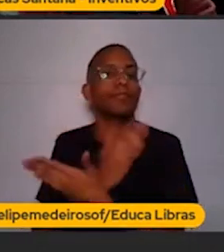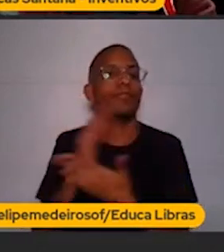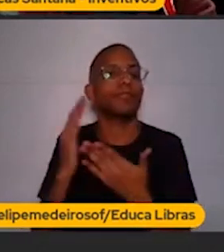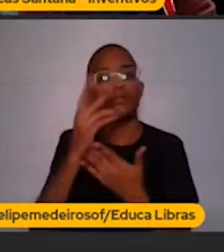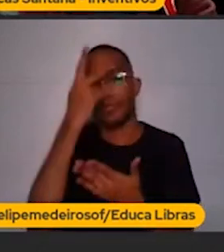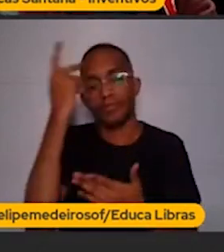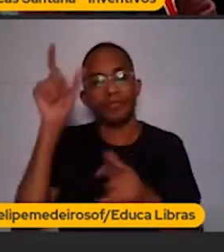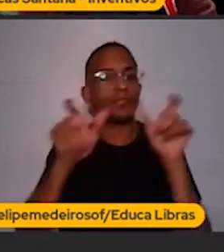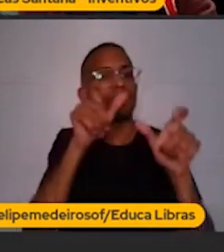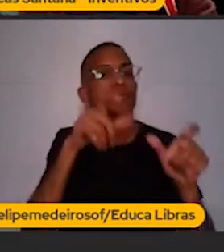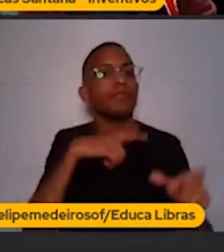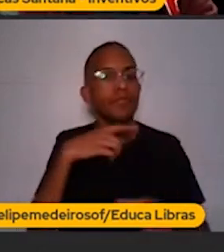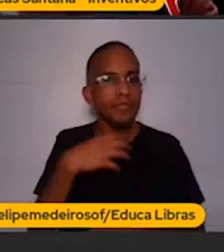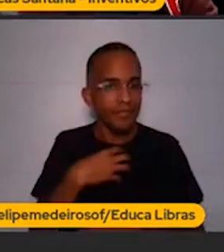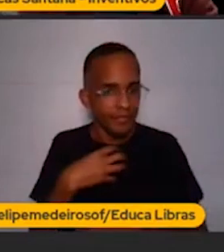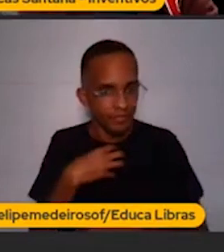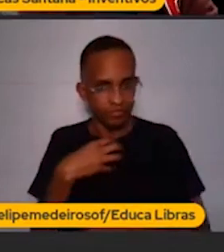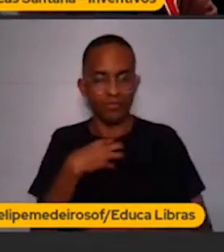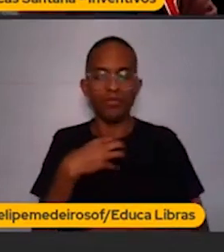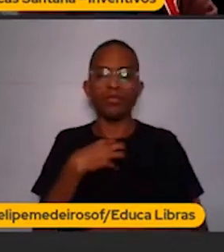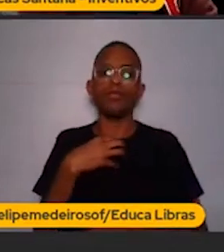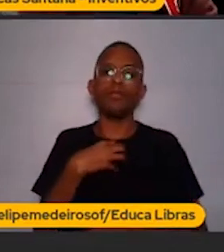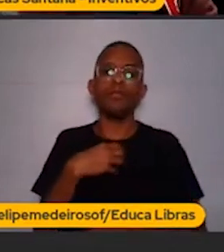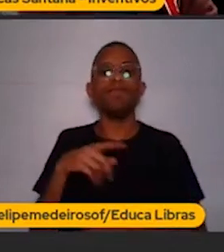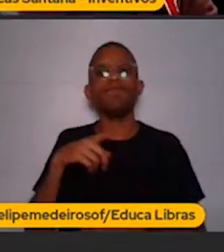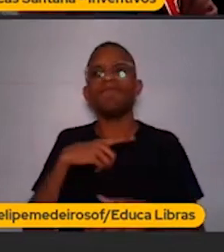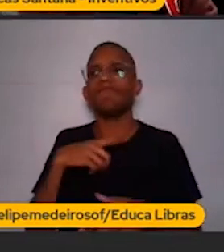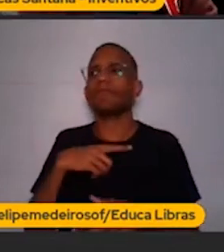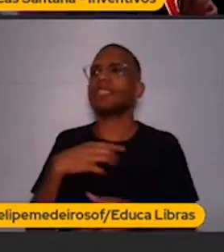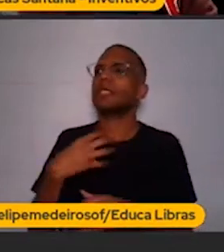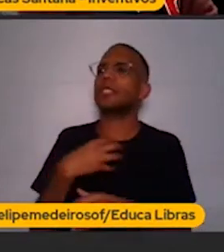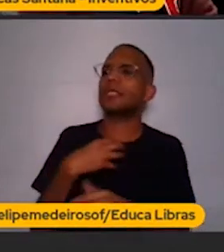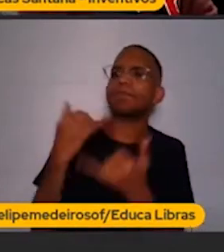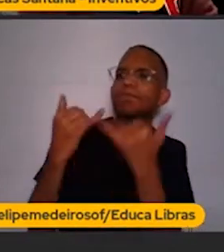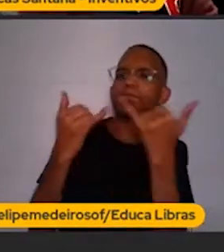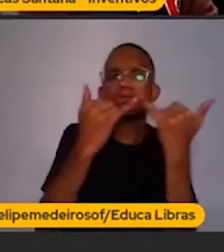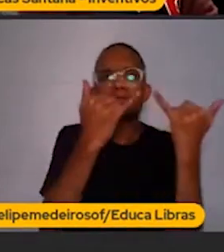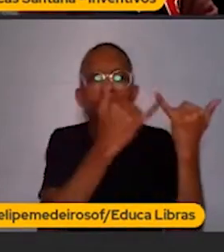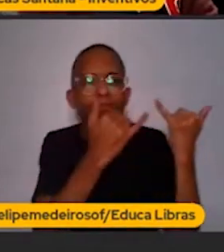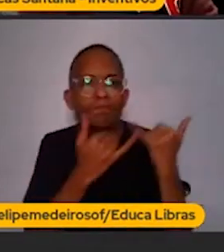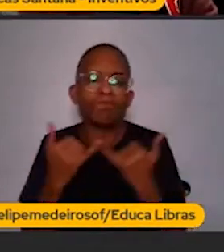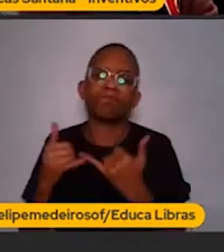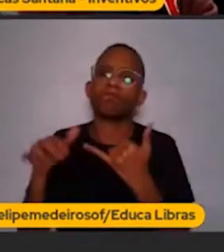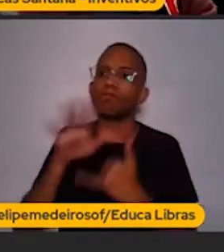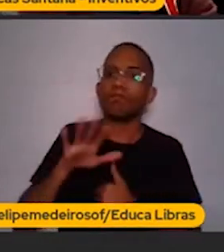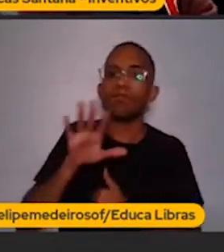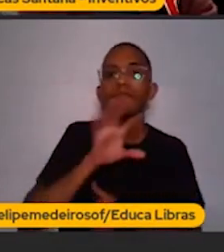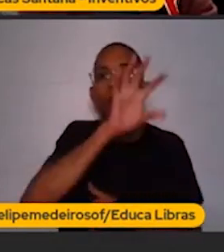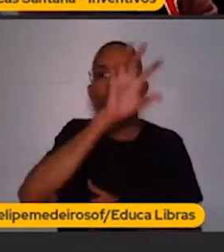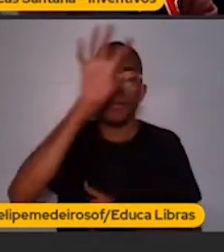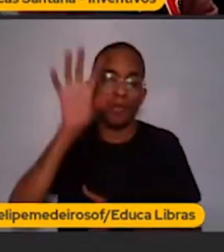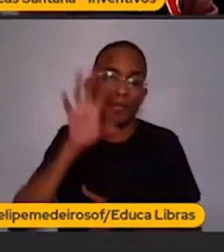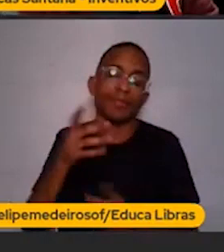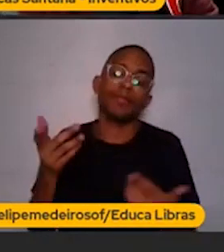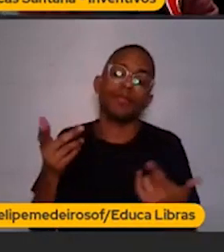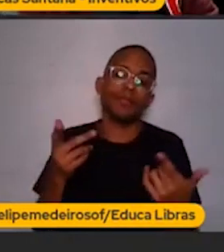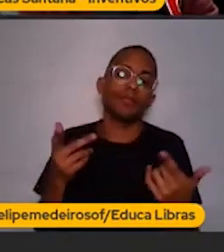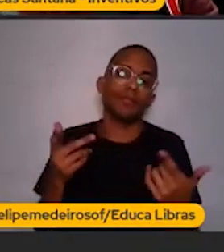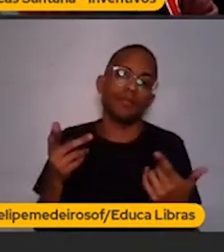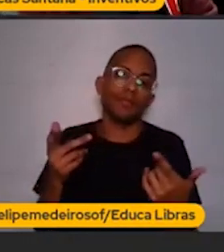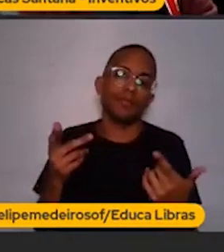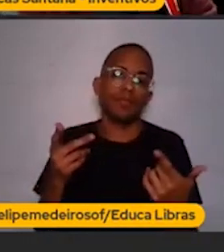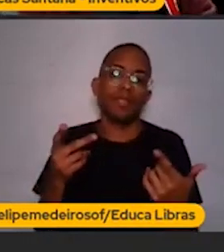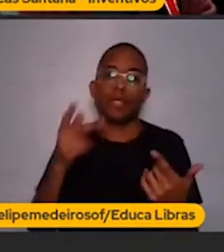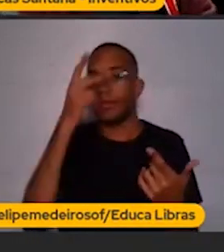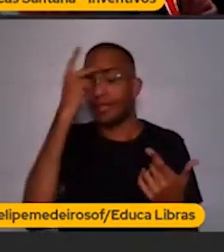de comportamento ou que são do padrão demográfico, que seja alguma pessoa que de